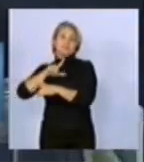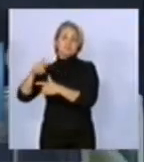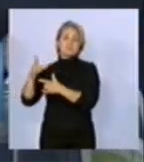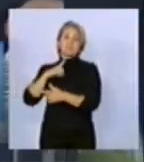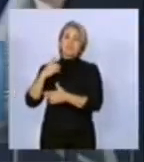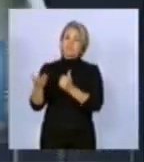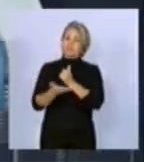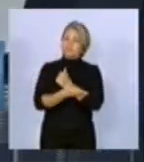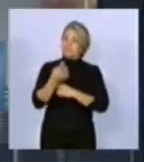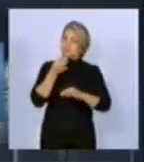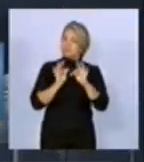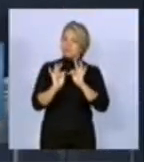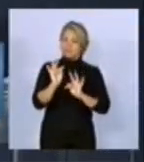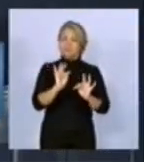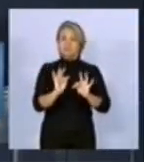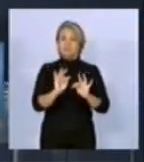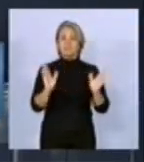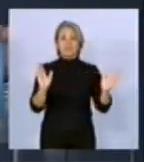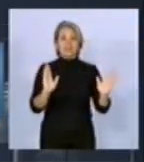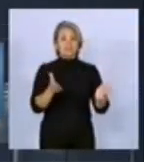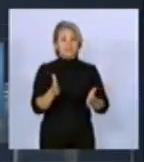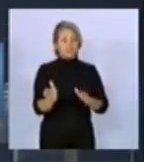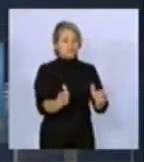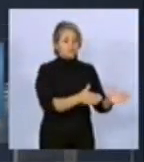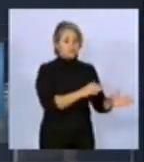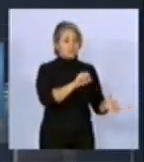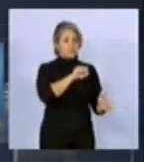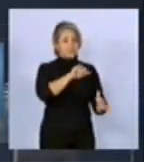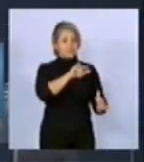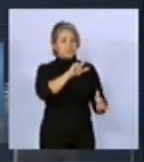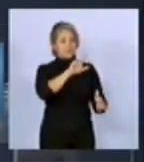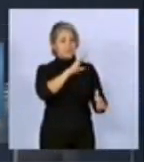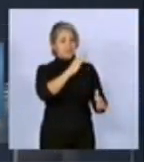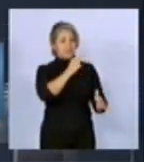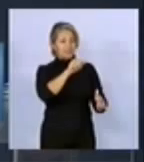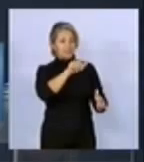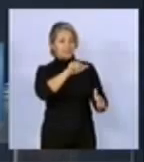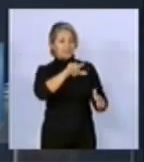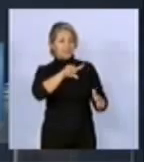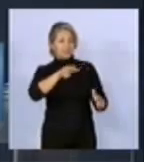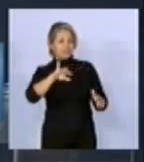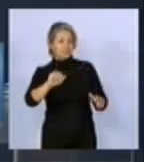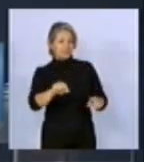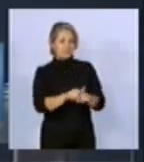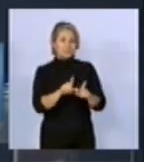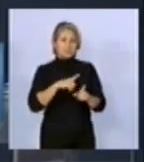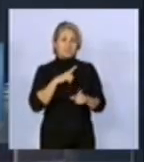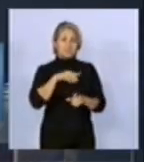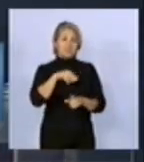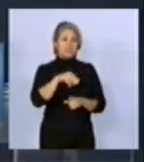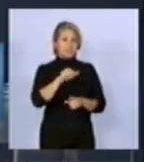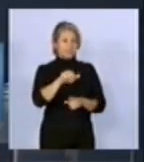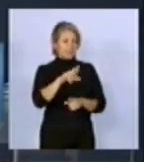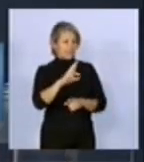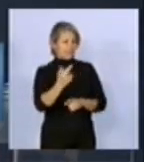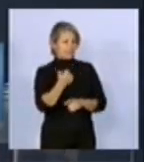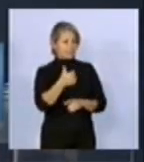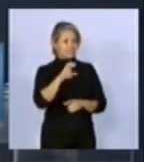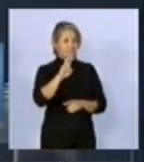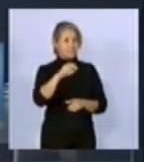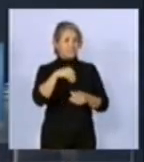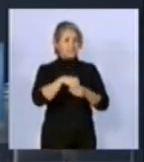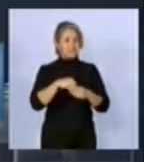sílica livre ela nos dá uma referência aqui no Brasil eh diante da nr15 a norma do ministério do trabalho né norma